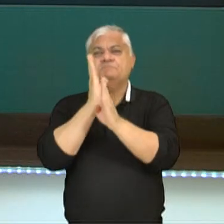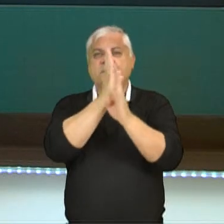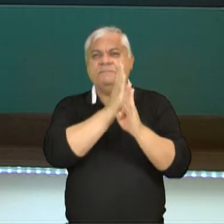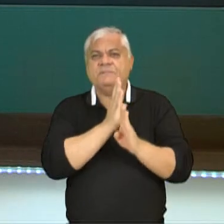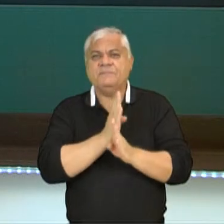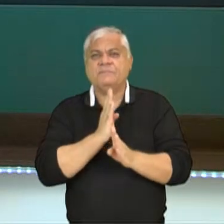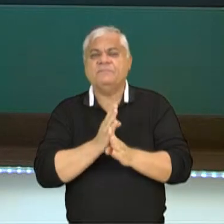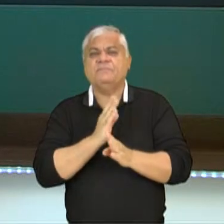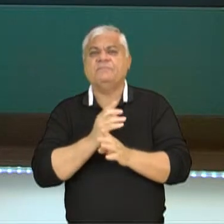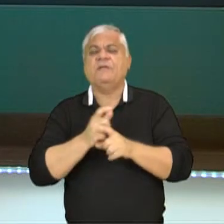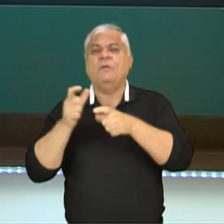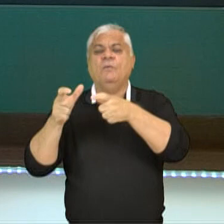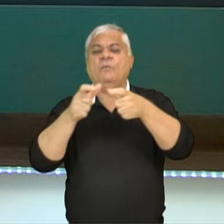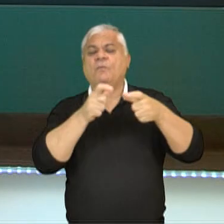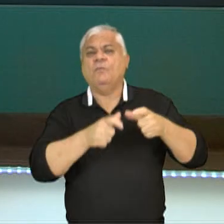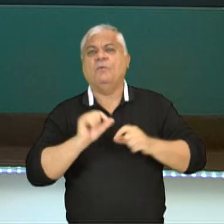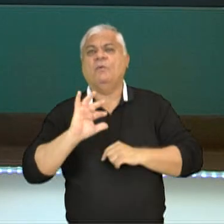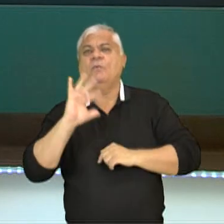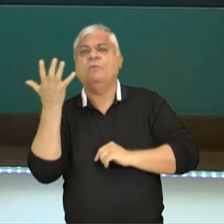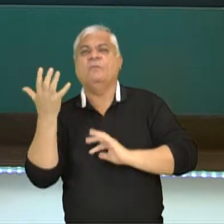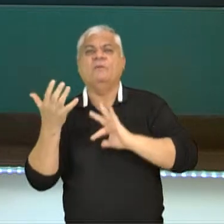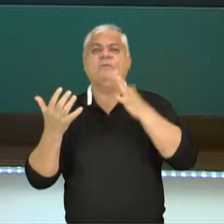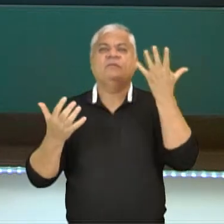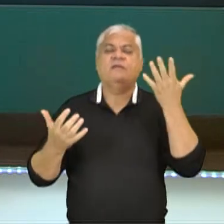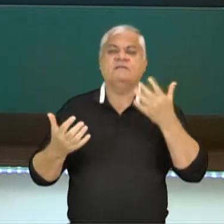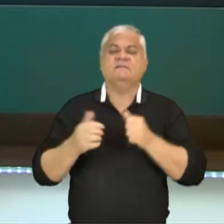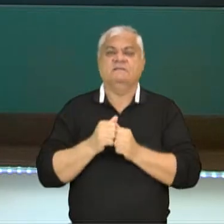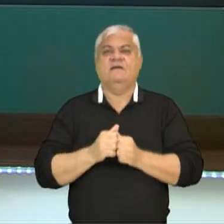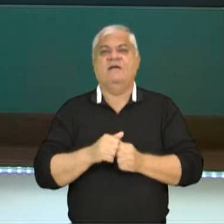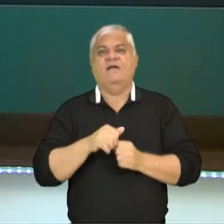as circunstâncias expressas por advérbios